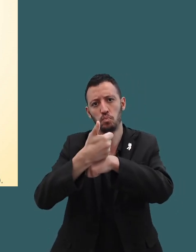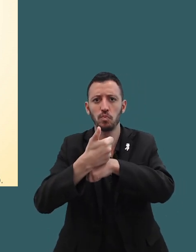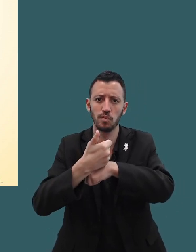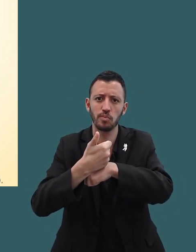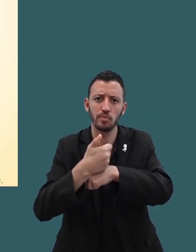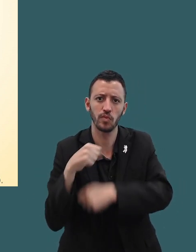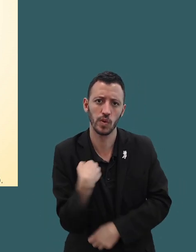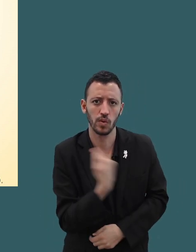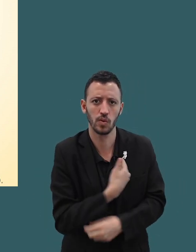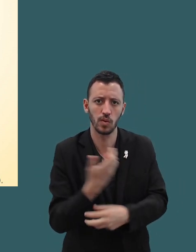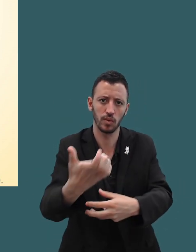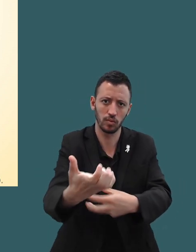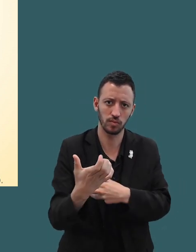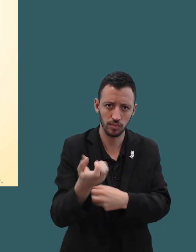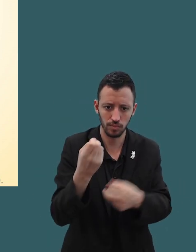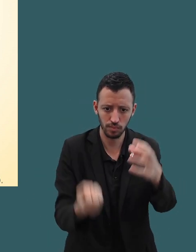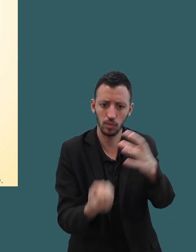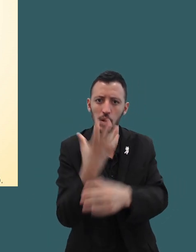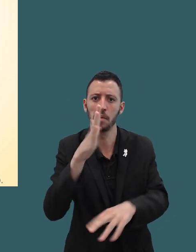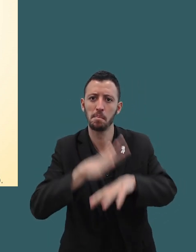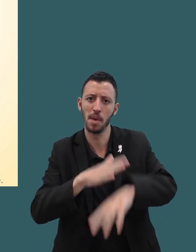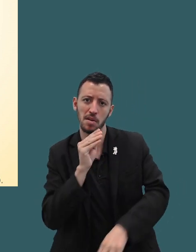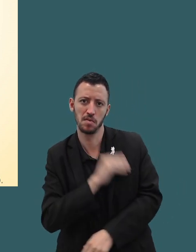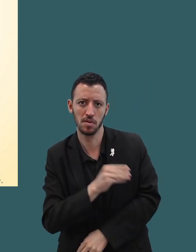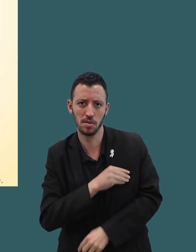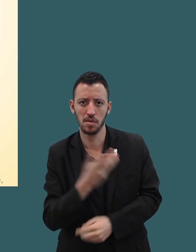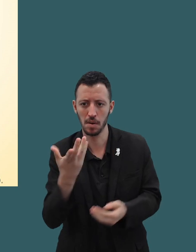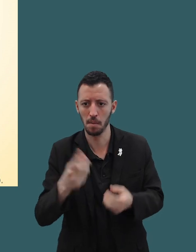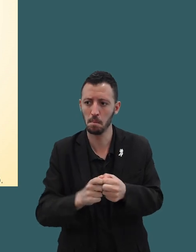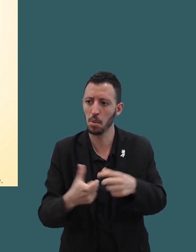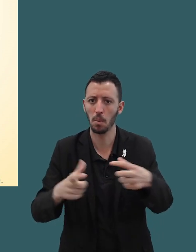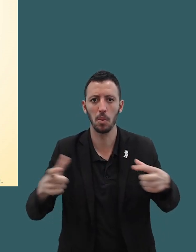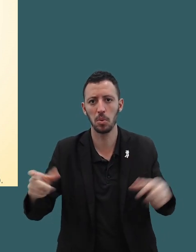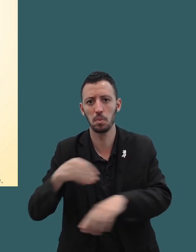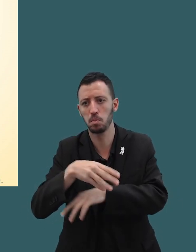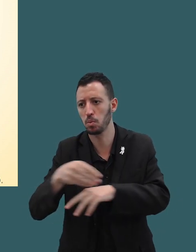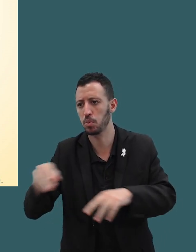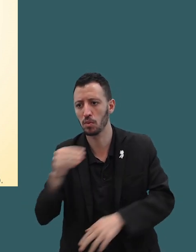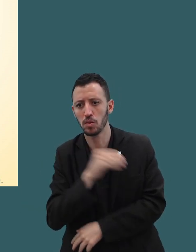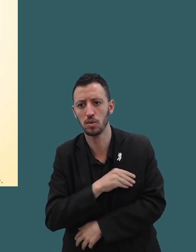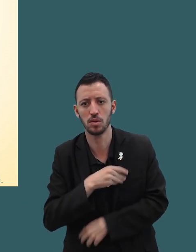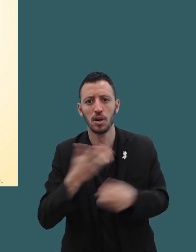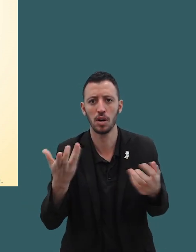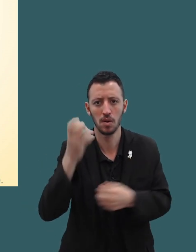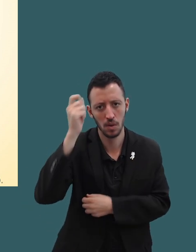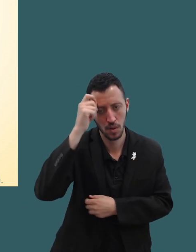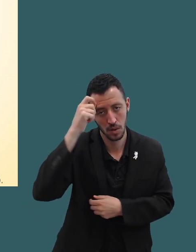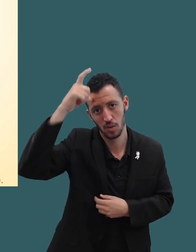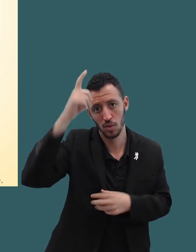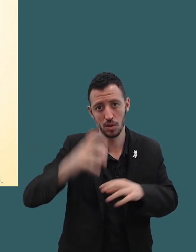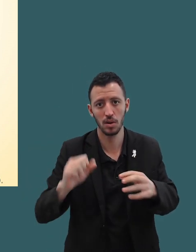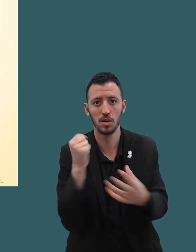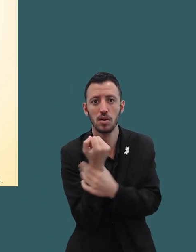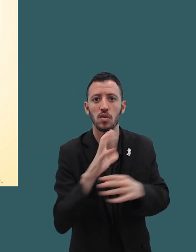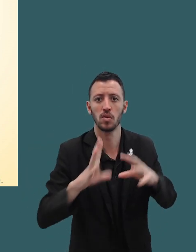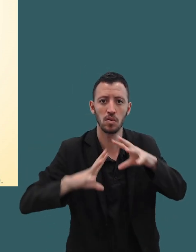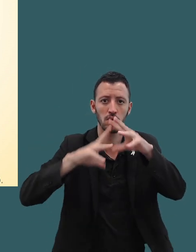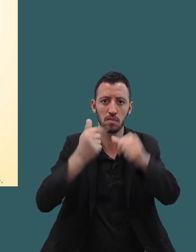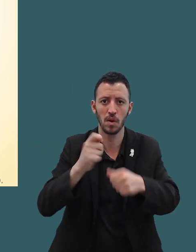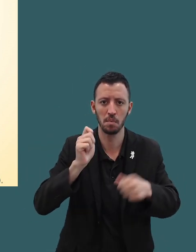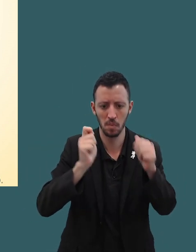Então, a gente quer gerar renda, a gente quer distribuir renda e quer distribuir conhecimento, garantir que todo mundo